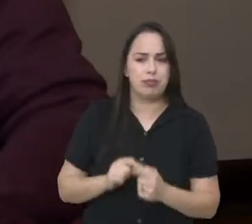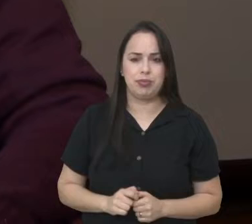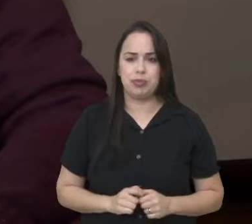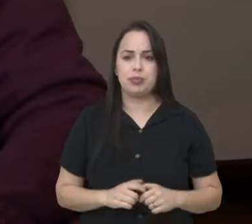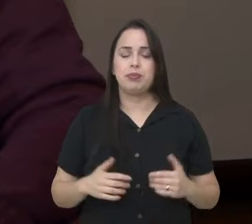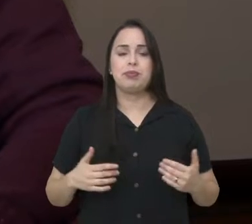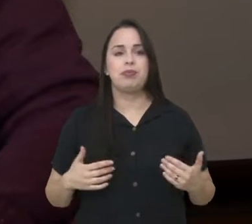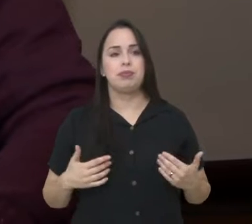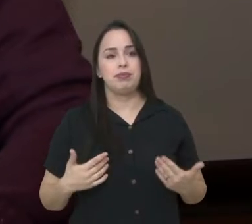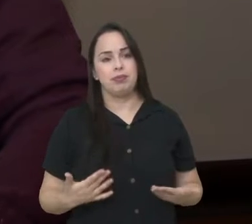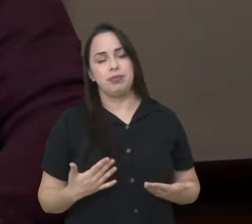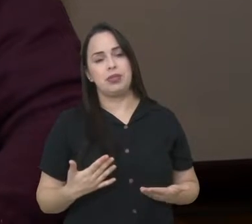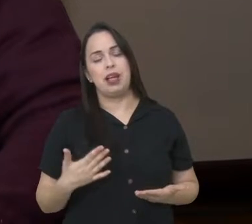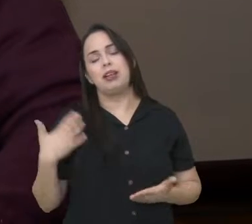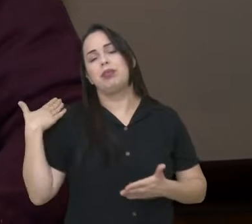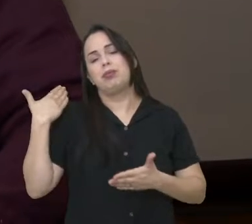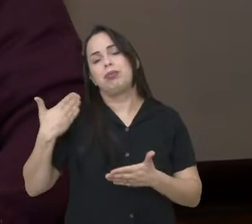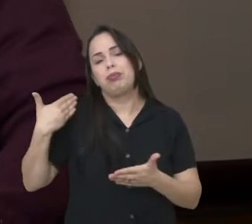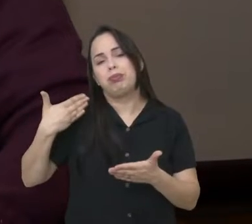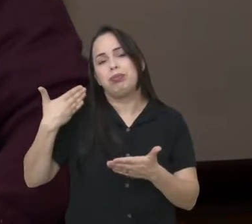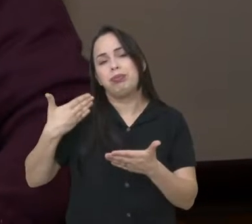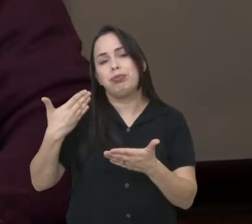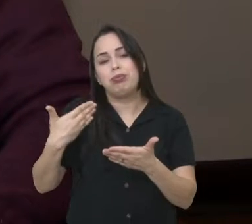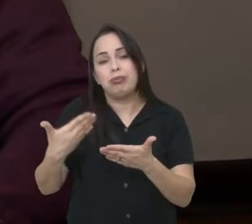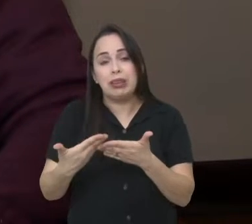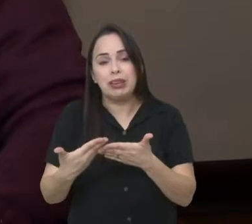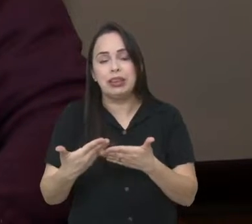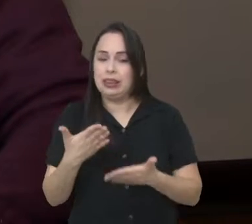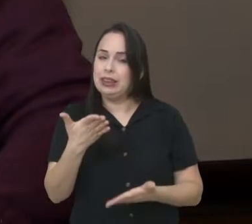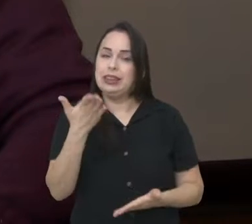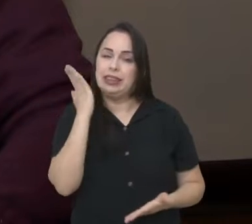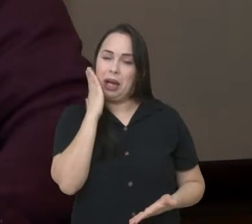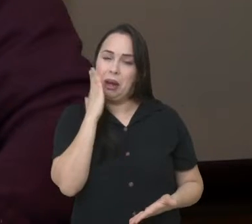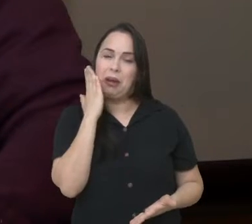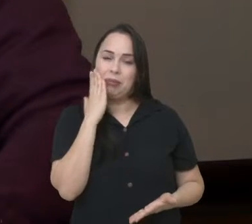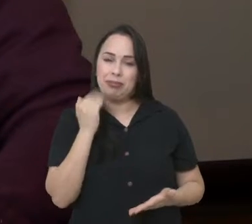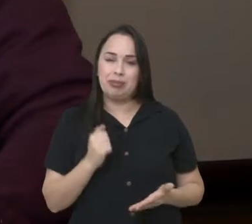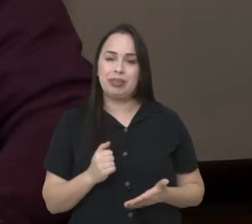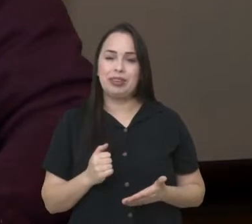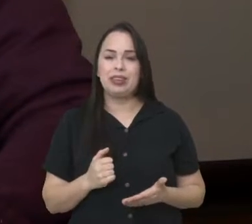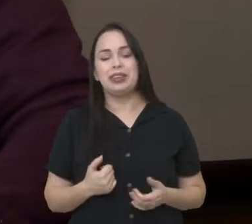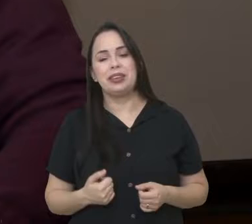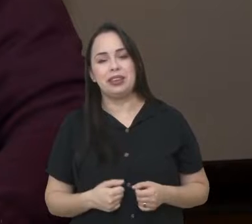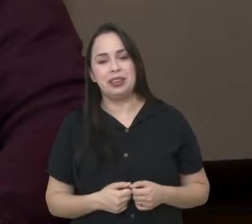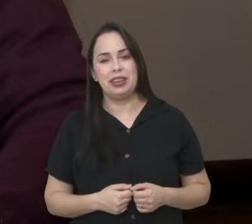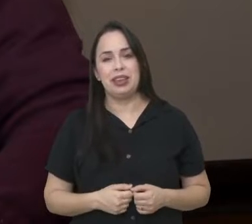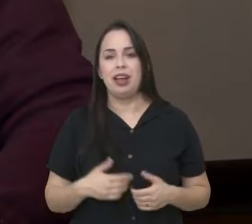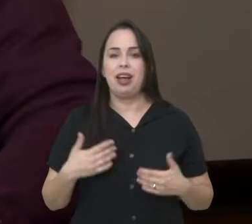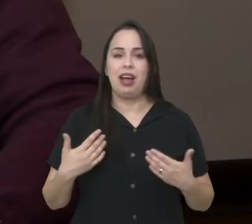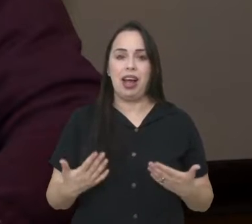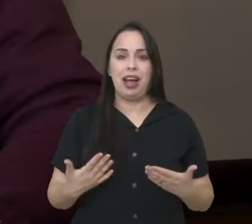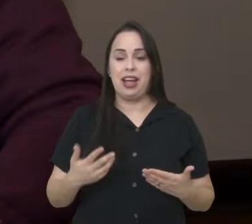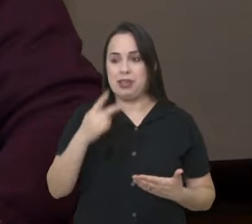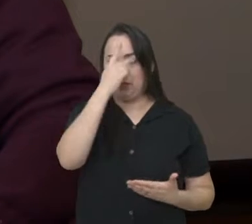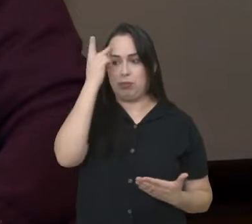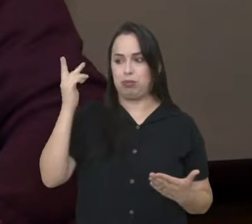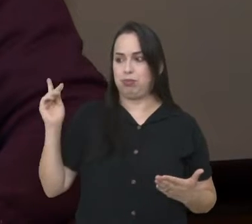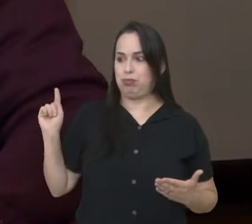porque com o tempo, sabe como é que é? Começa a vir chegar mais gente,